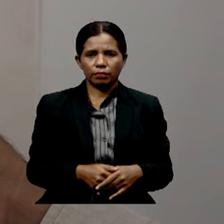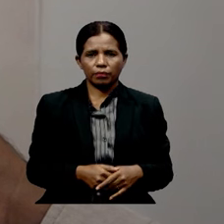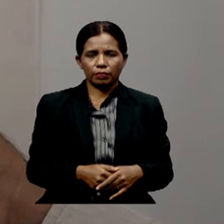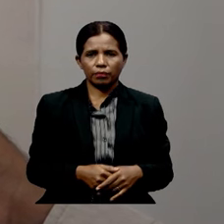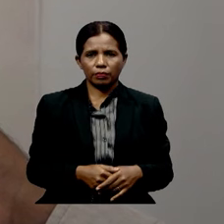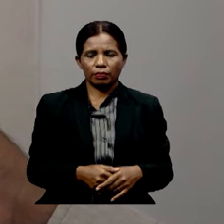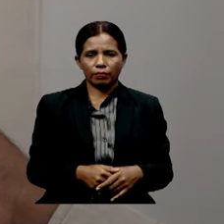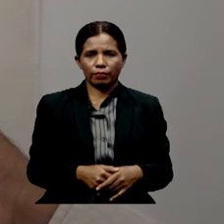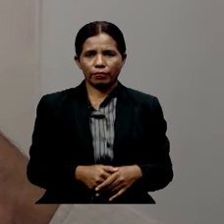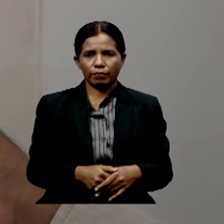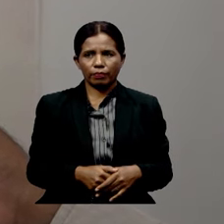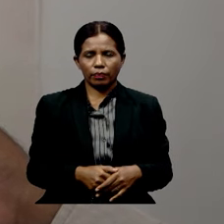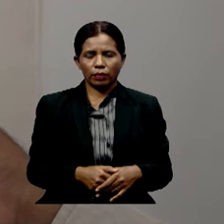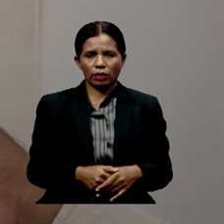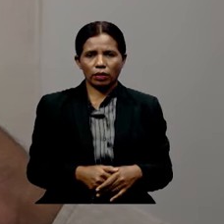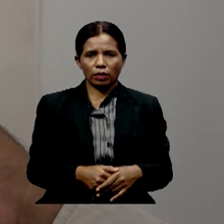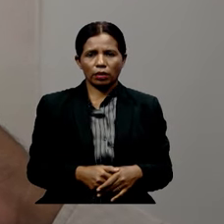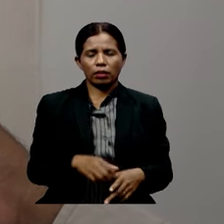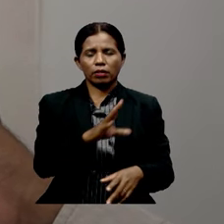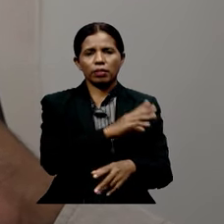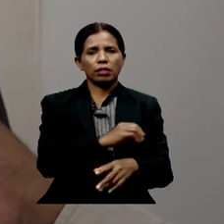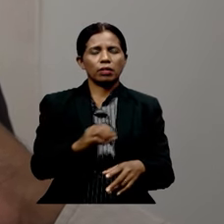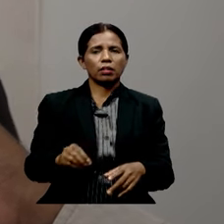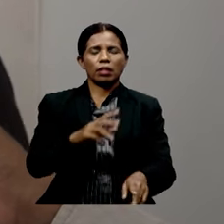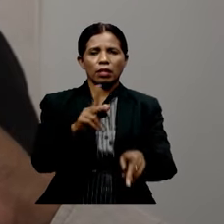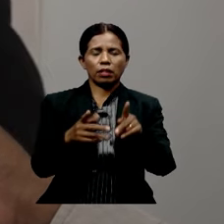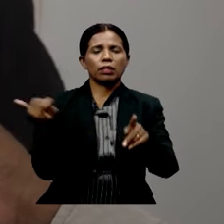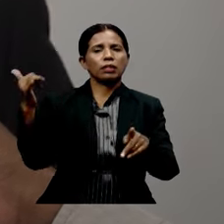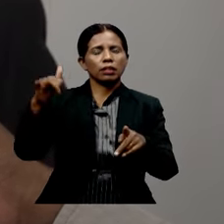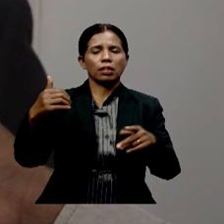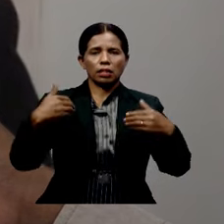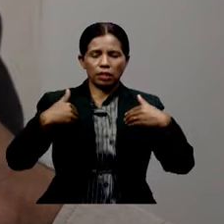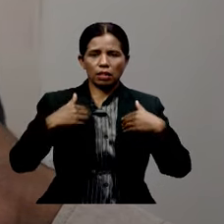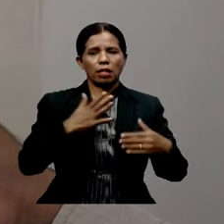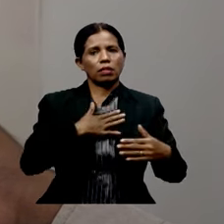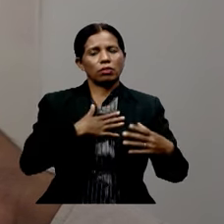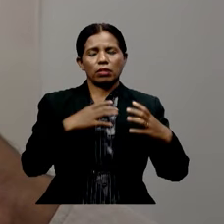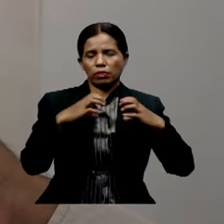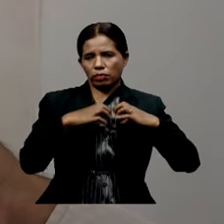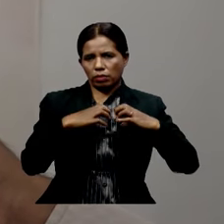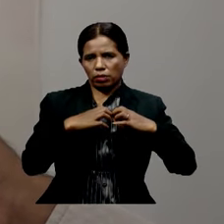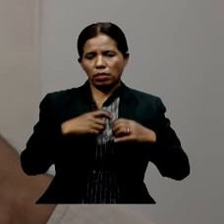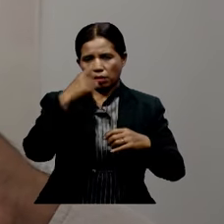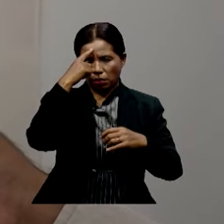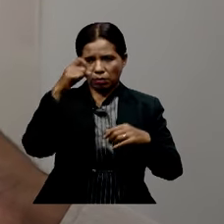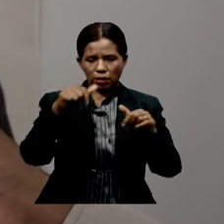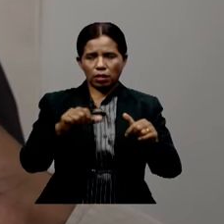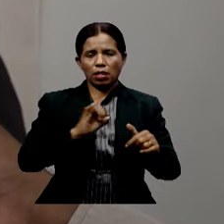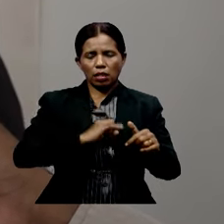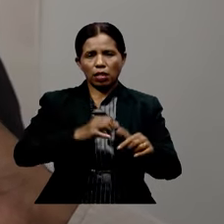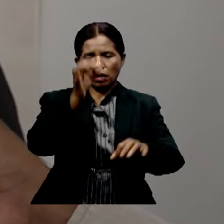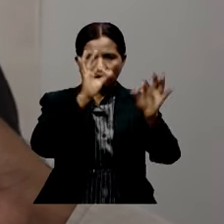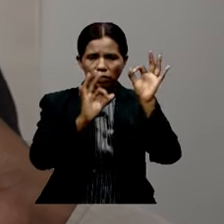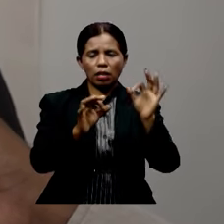timorense. Loro stanno nel mio cuore, né? Ne sira i hauni fuan. Tane, hau reza